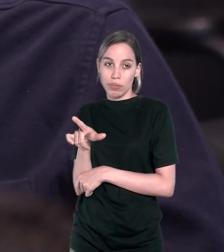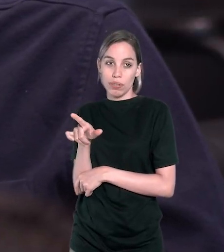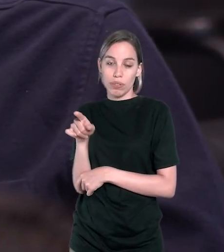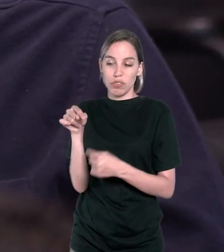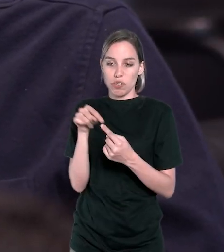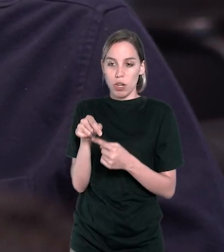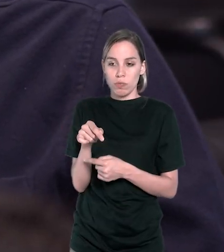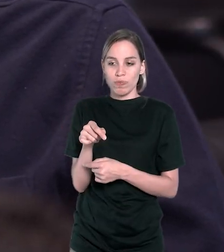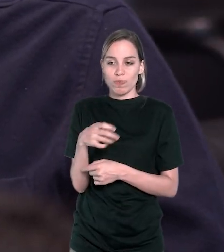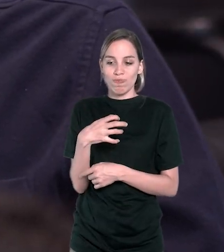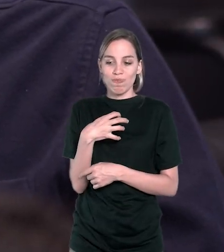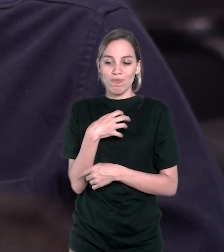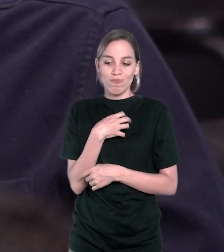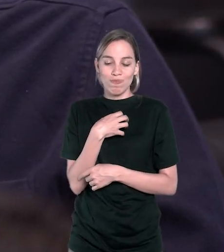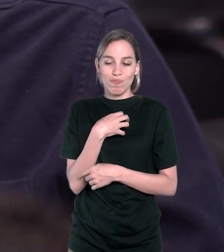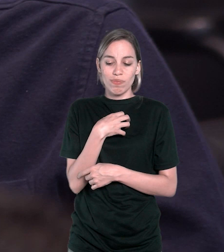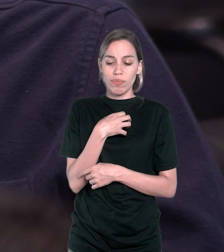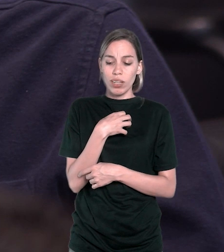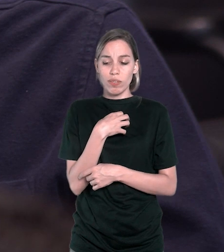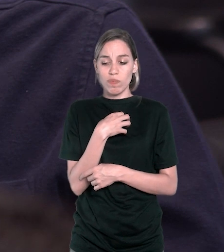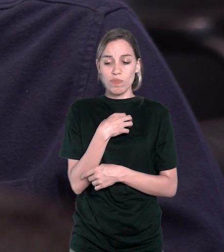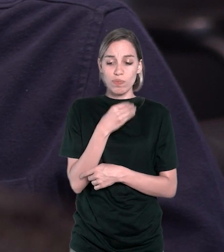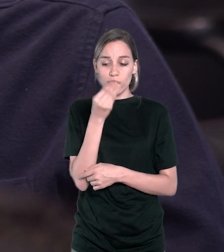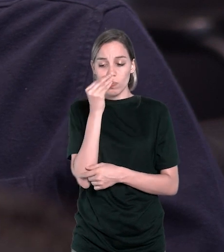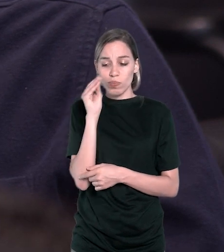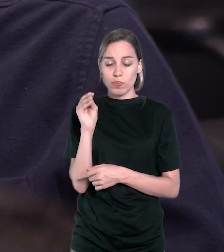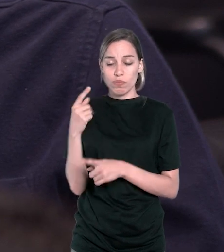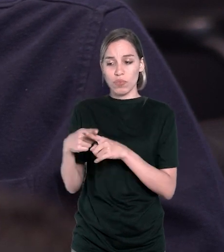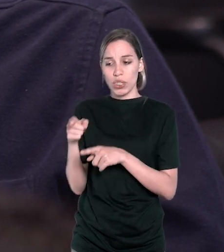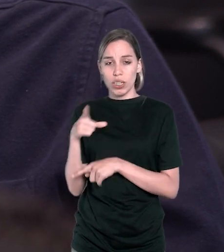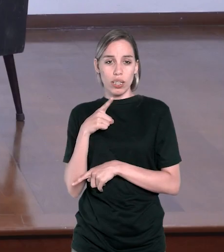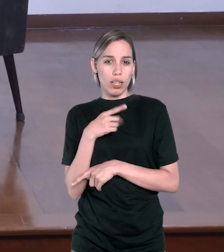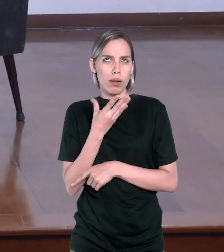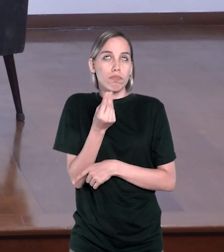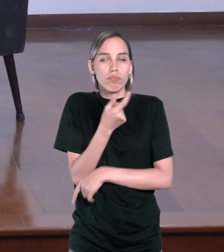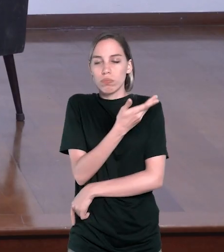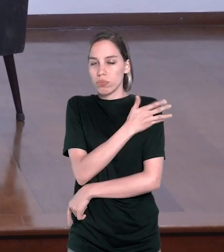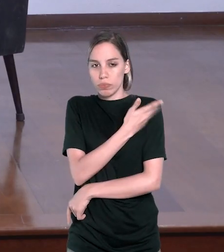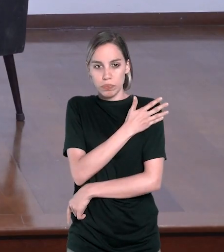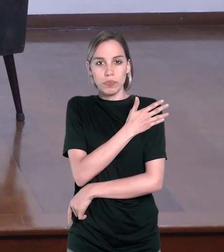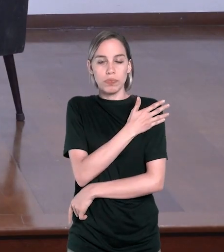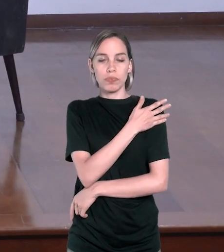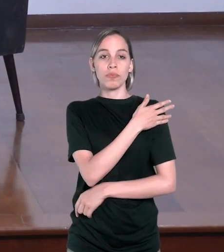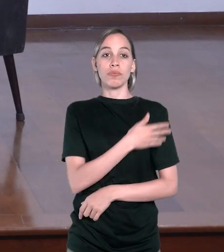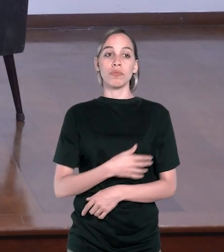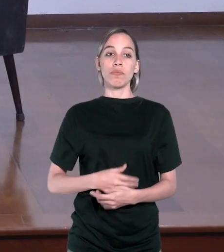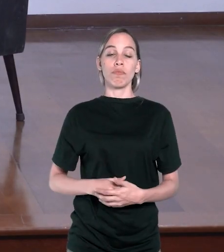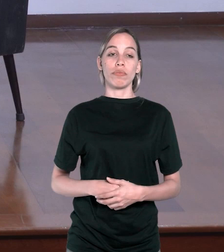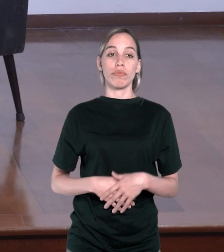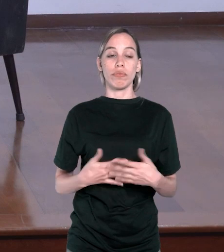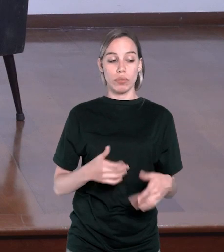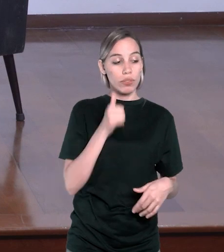insensível. Na plateia, um espectador assiste a fala de Marta. Então, essa é a